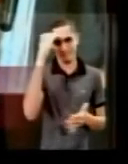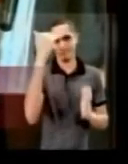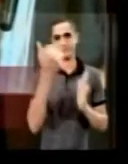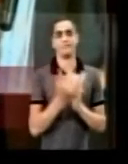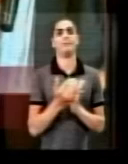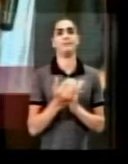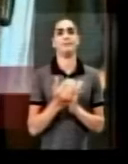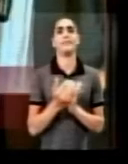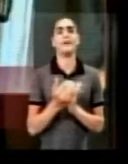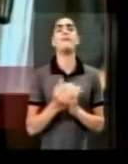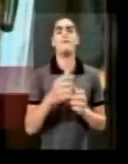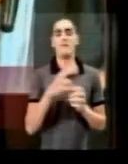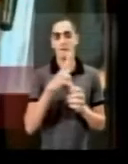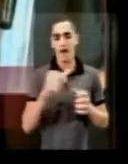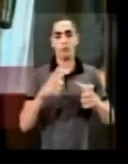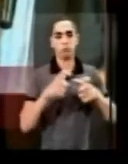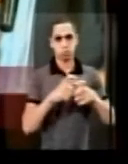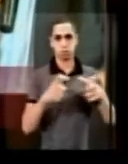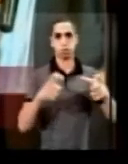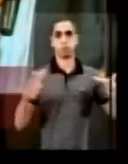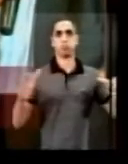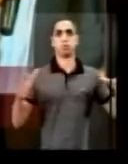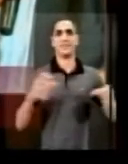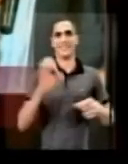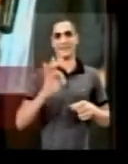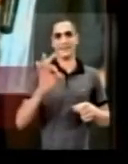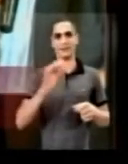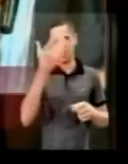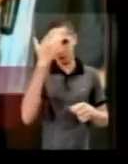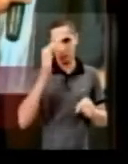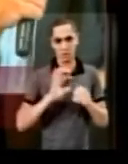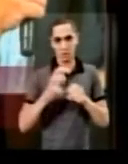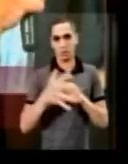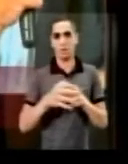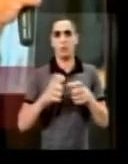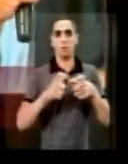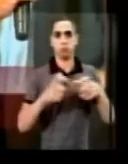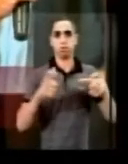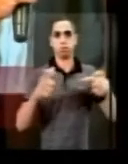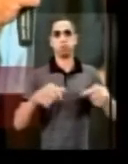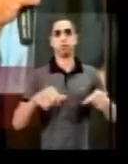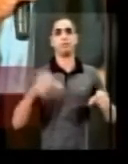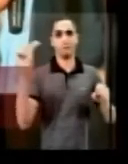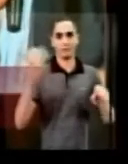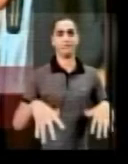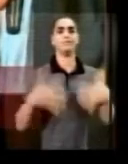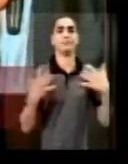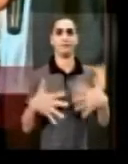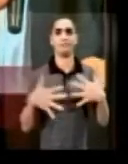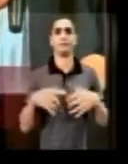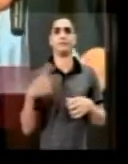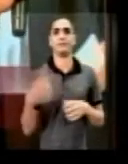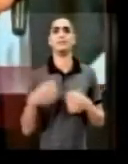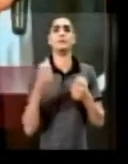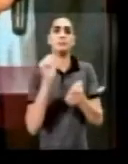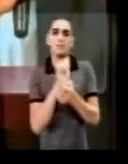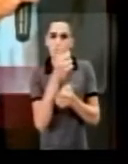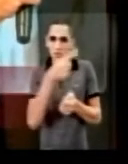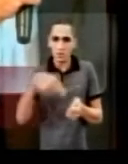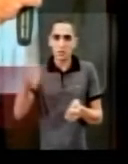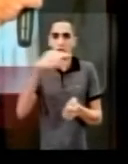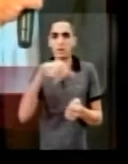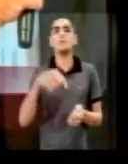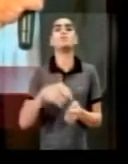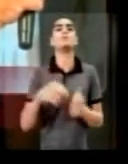subir. E esperamos que isso não ocorra e que ela continue caindo como está.